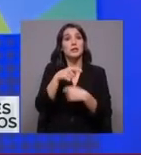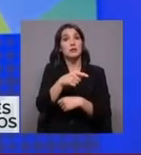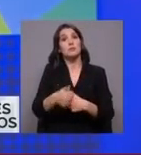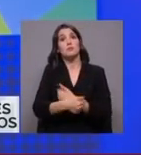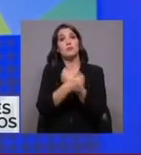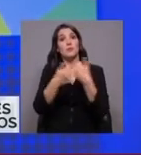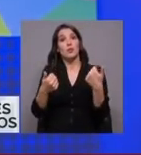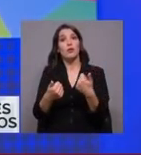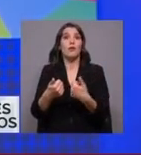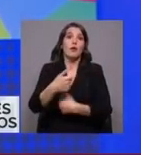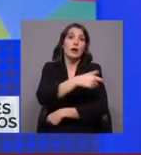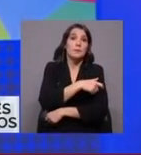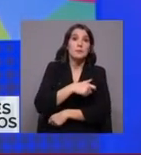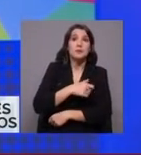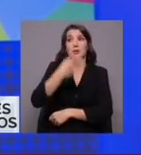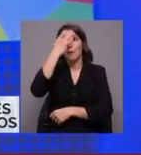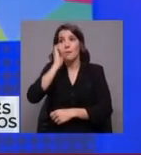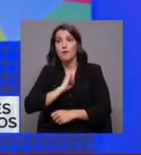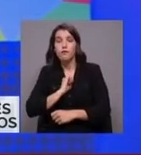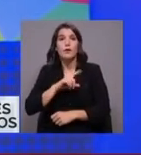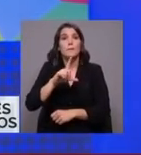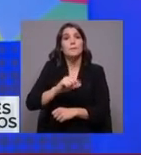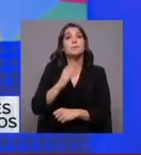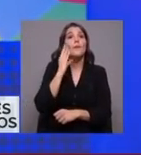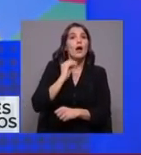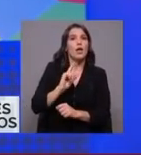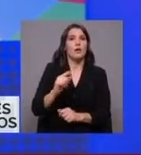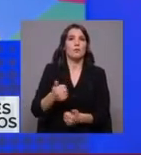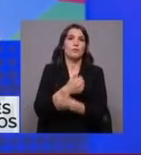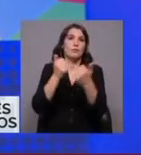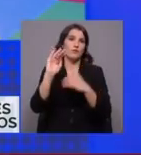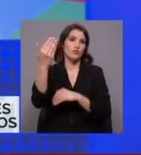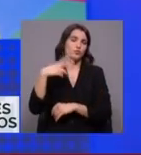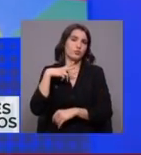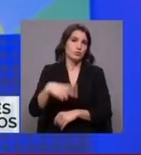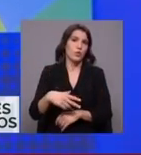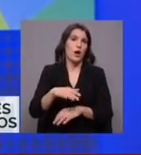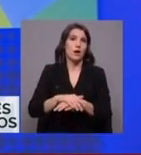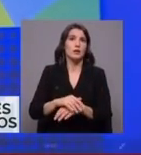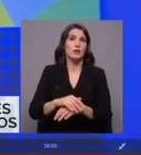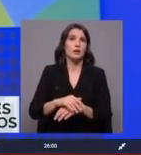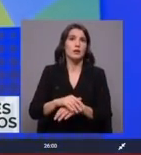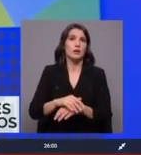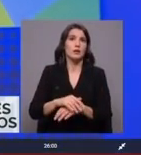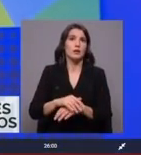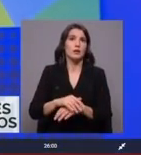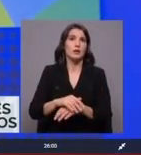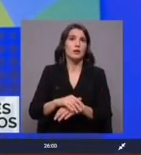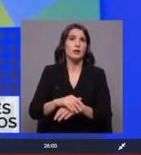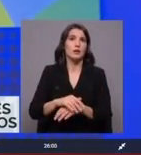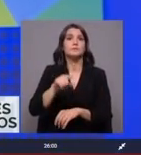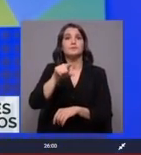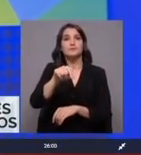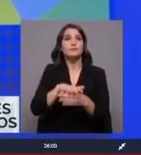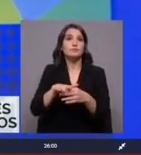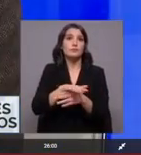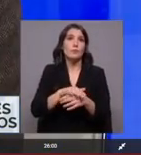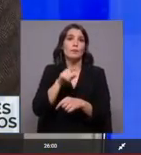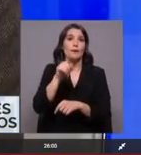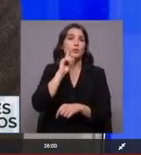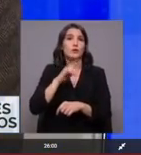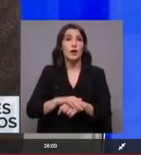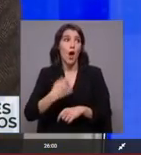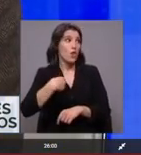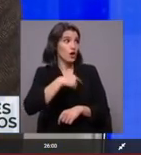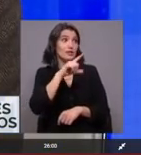melhor reflete não só aqueles que a mente penso mas aquele que eles acham que é o ideal para o futuro também contraria o teu horário entre então